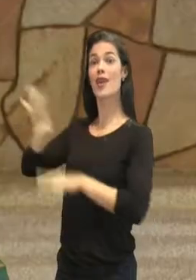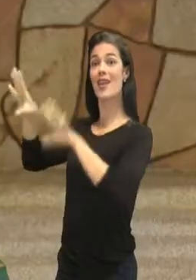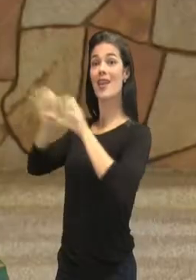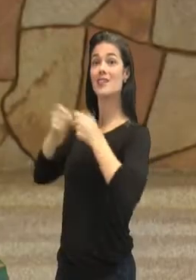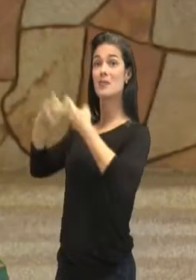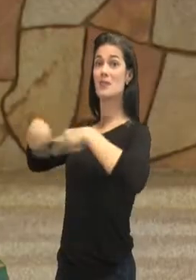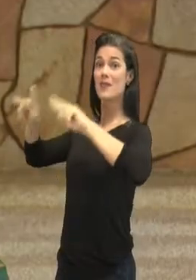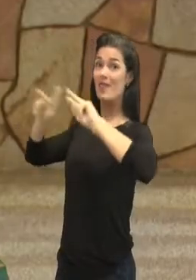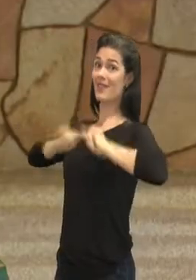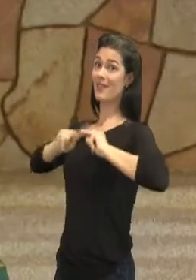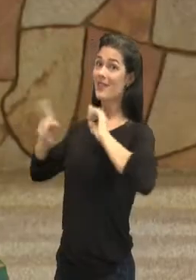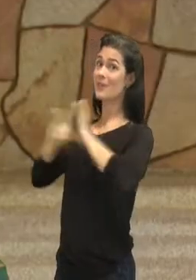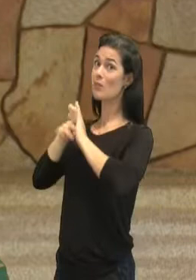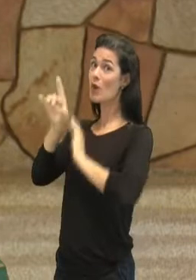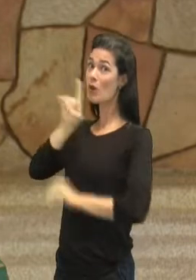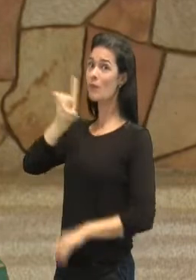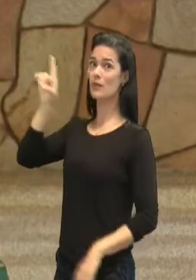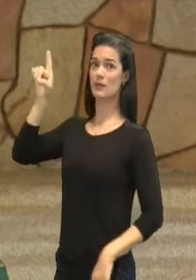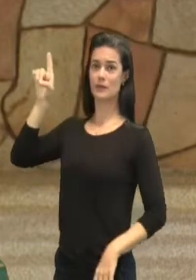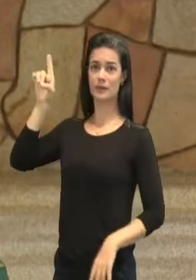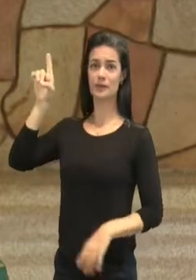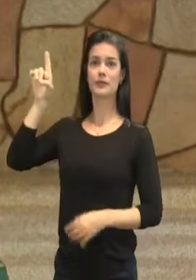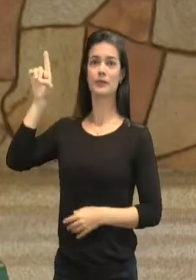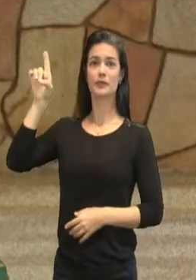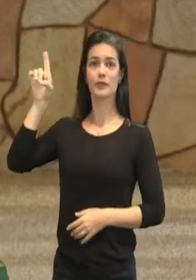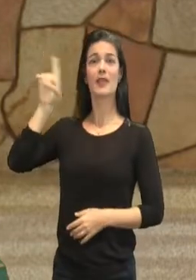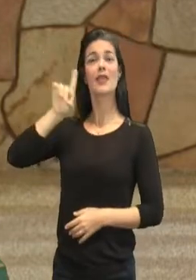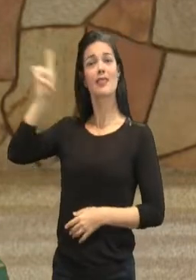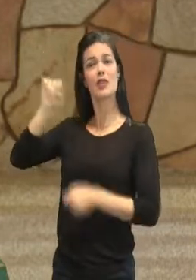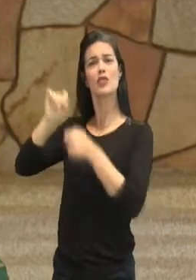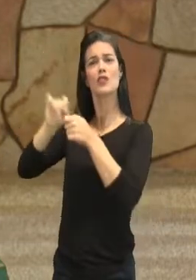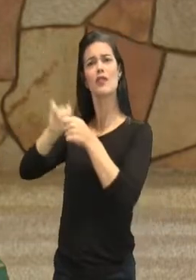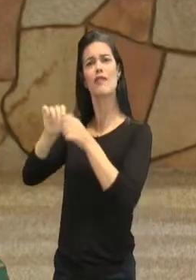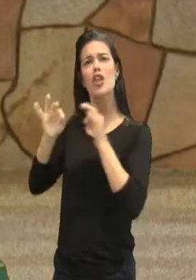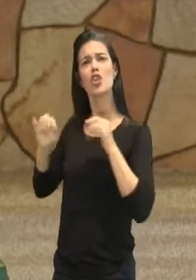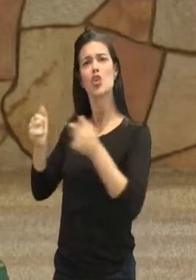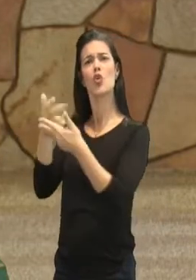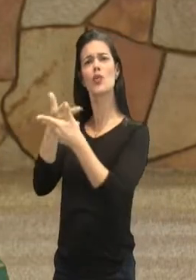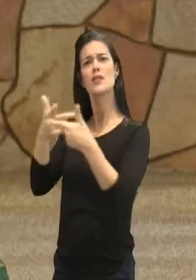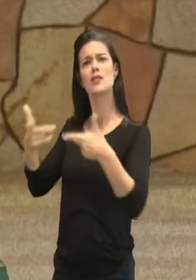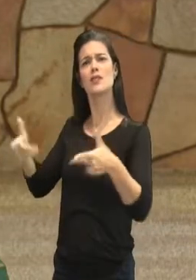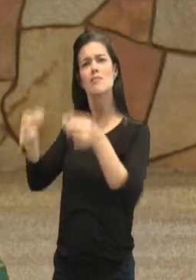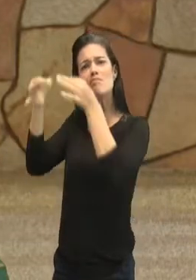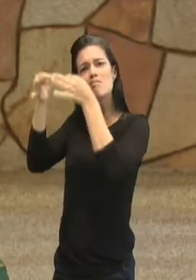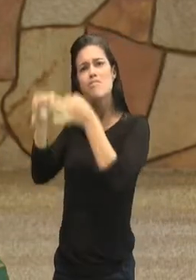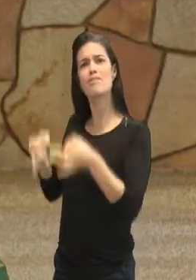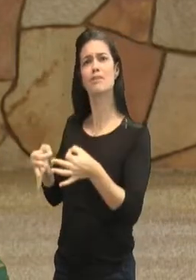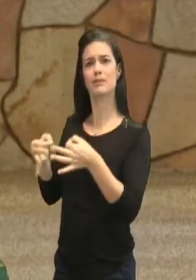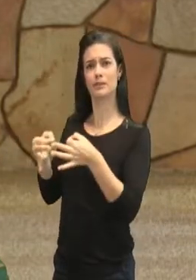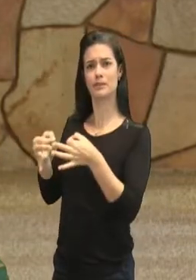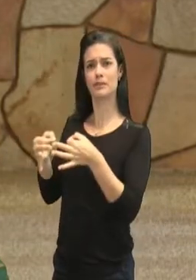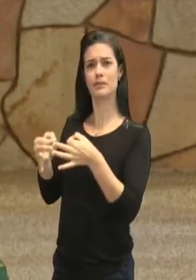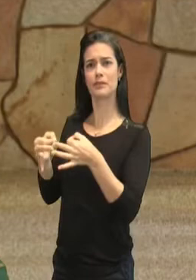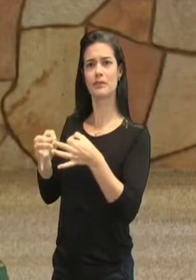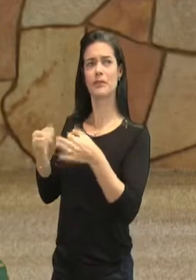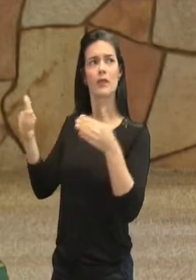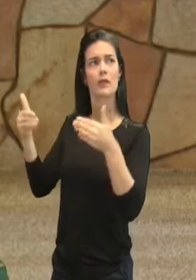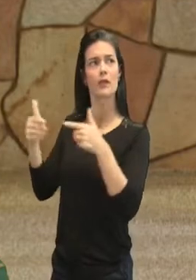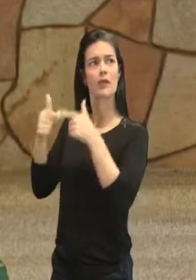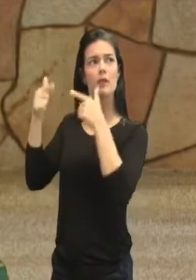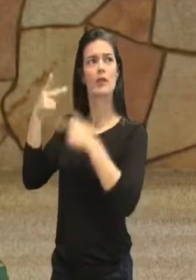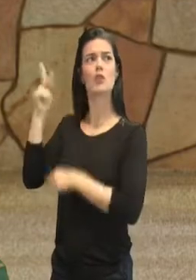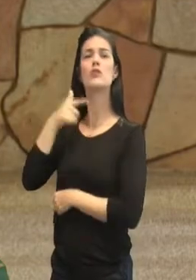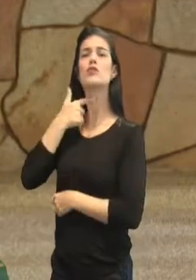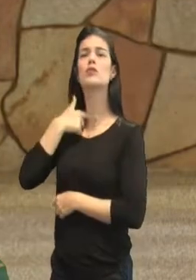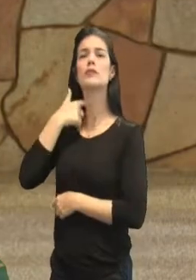predestinados segundo o propósito daquele que faz todas as coisas conforme o conselho da sua vontade.